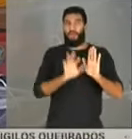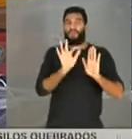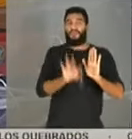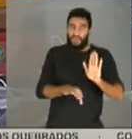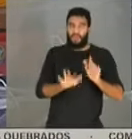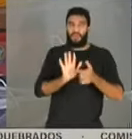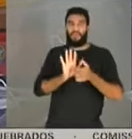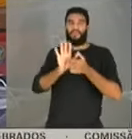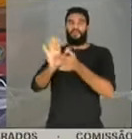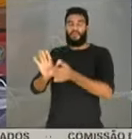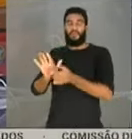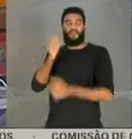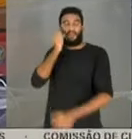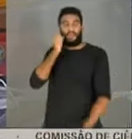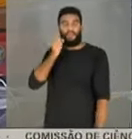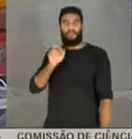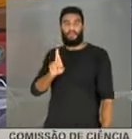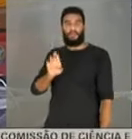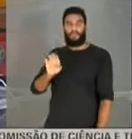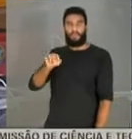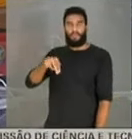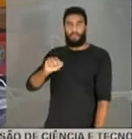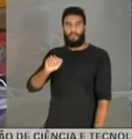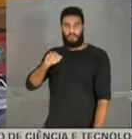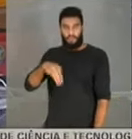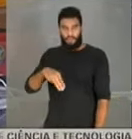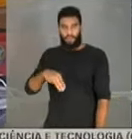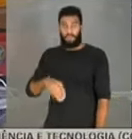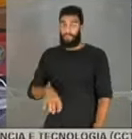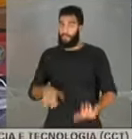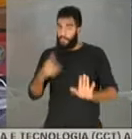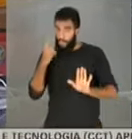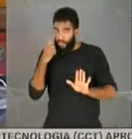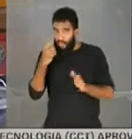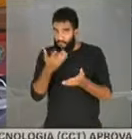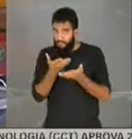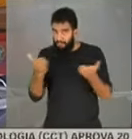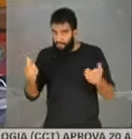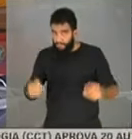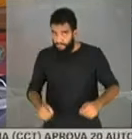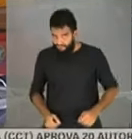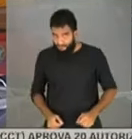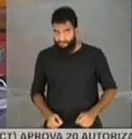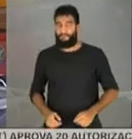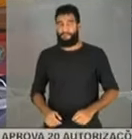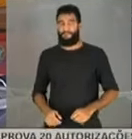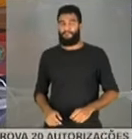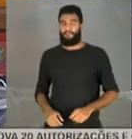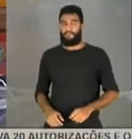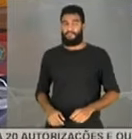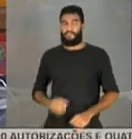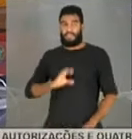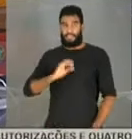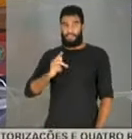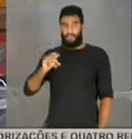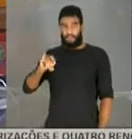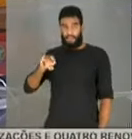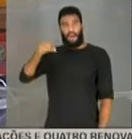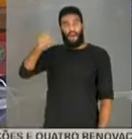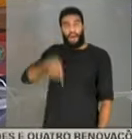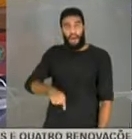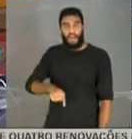será apresentado pelo senador Renan Calheiros. Vejam, vossas excelências, esta CPI não teve